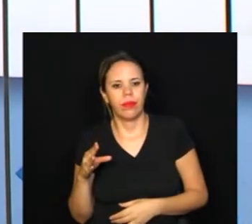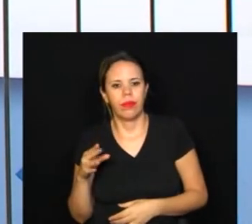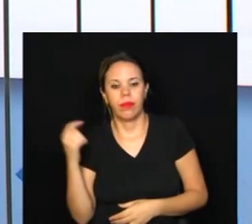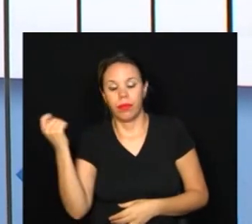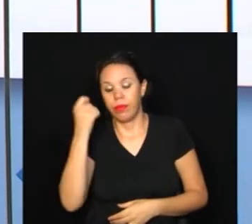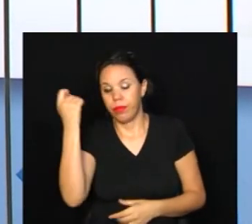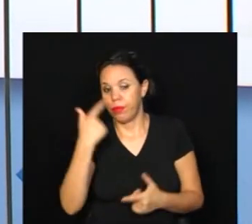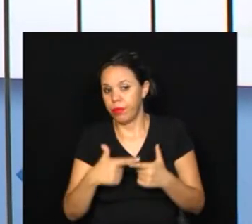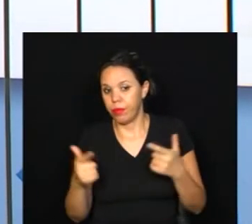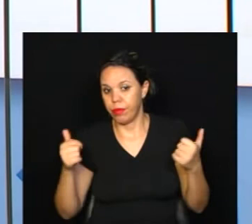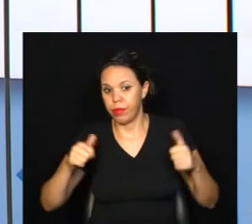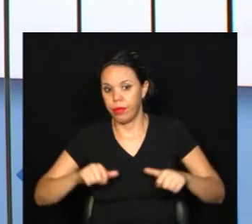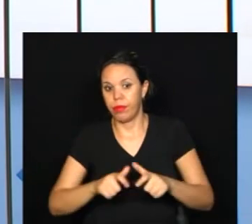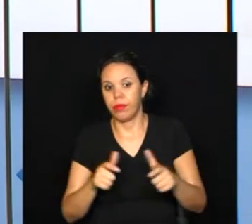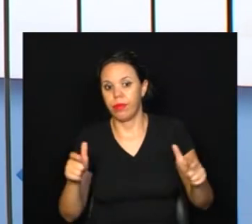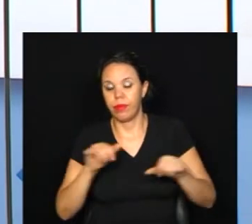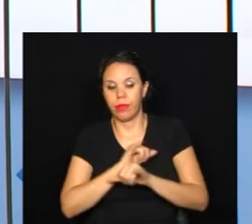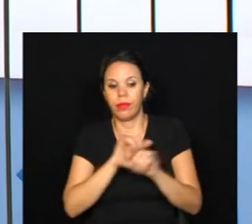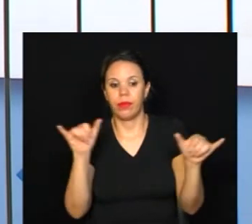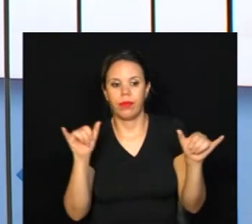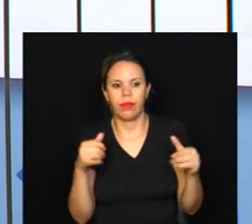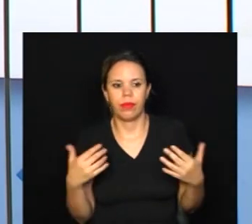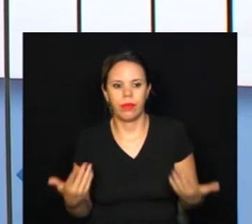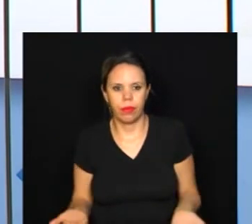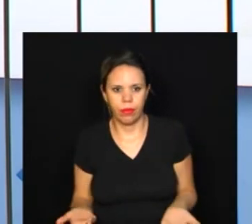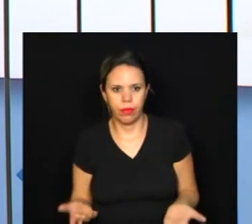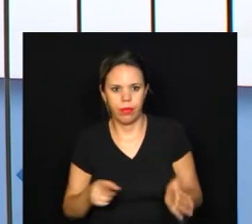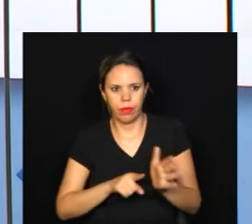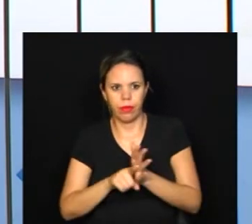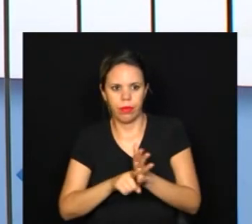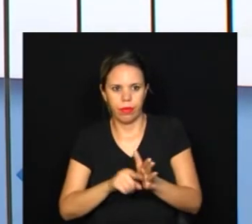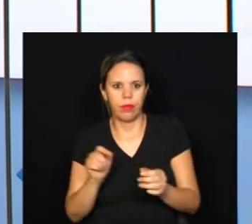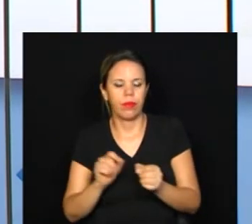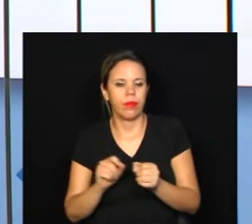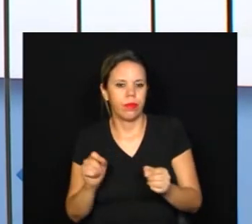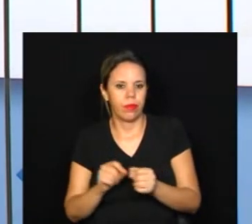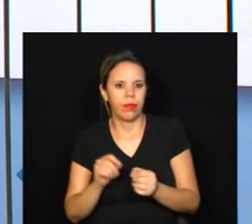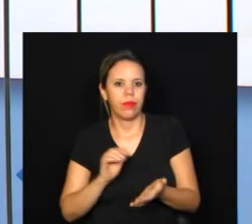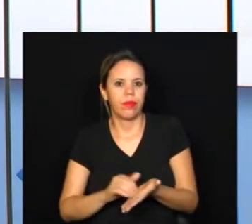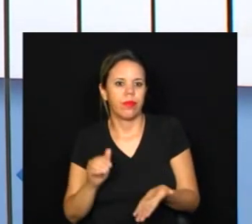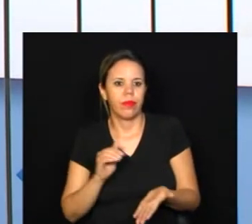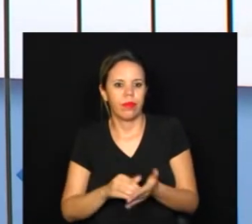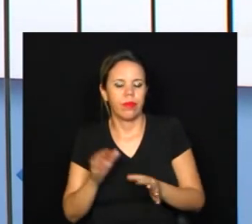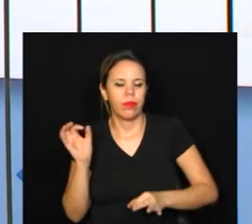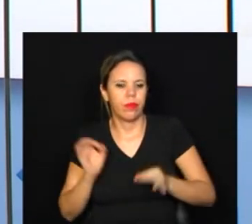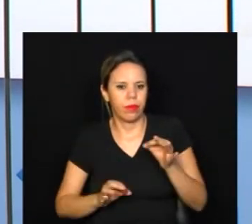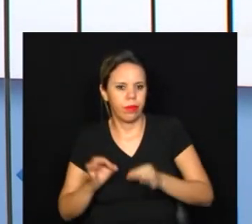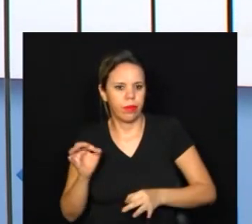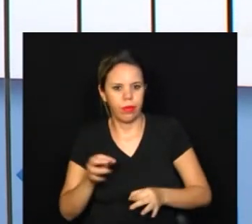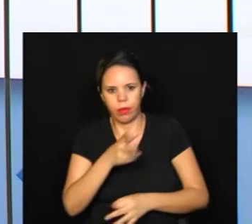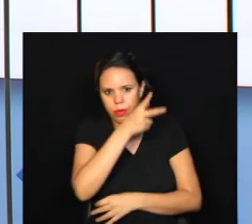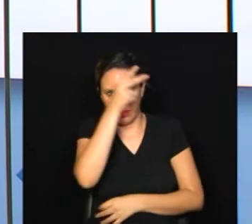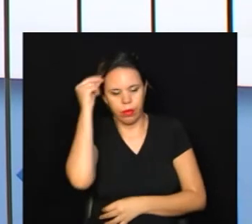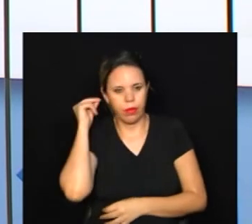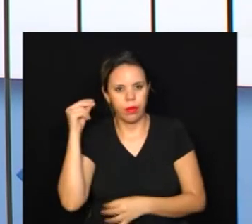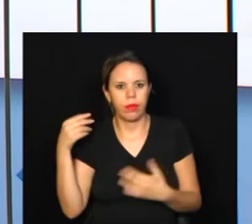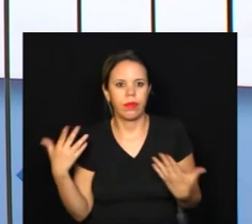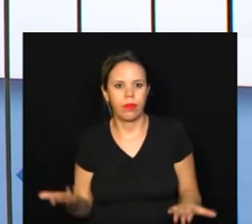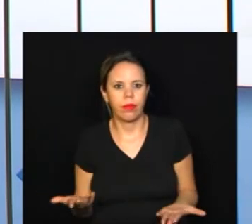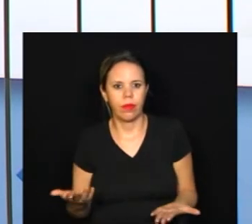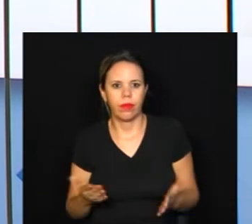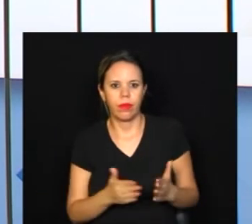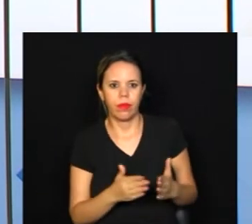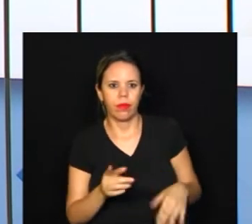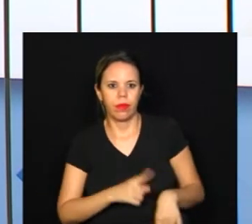dos fatos amplamente divulgados. A investigação será feita pela Secretaria de Justiça da Prefeitura, com prazo